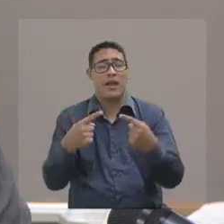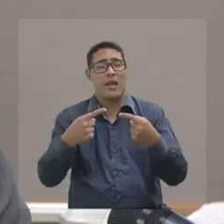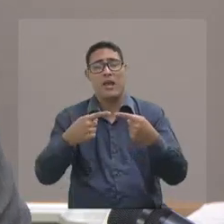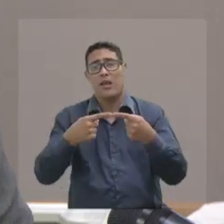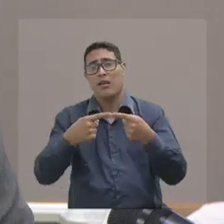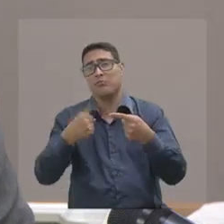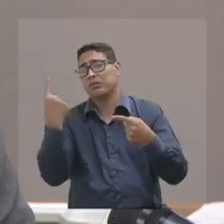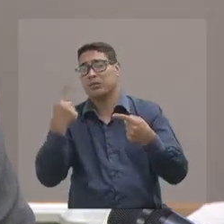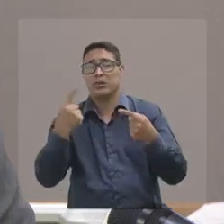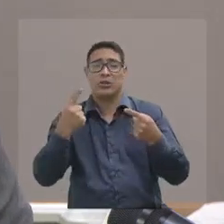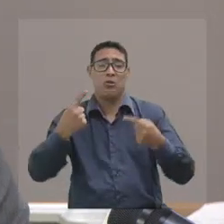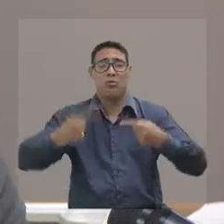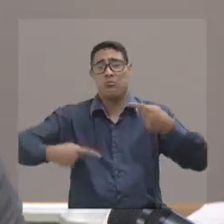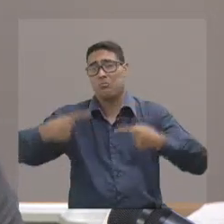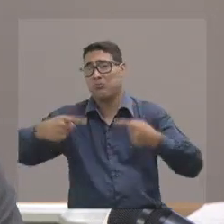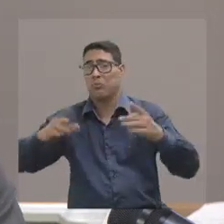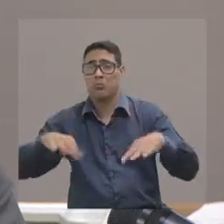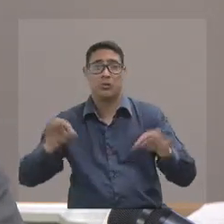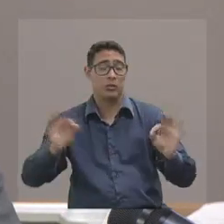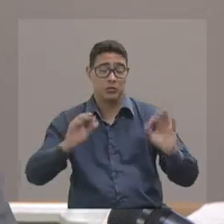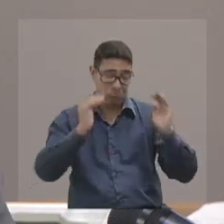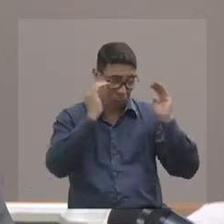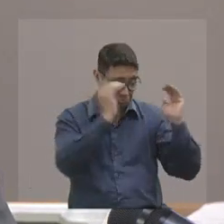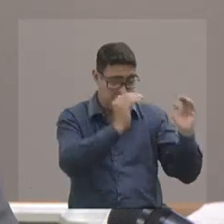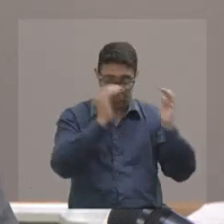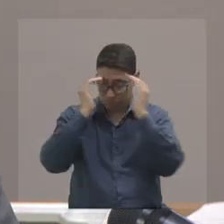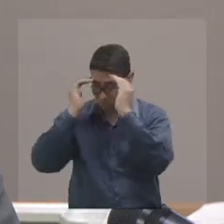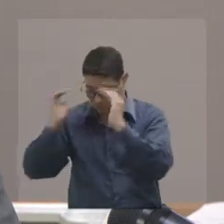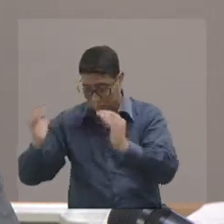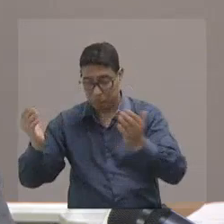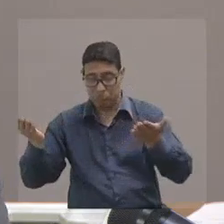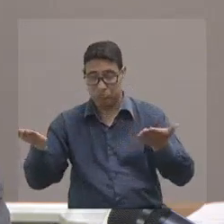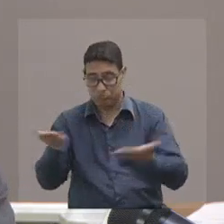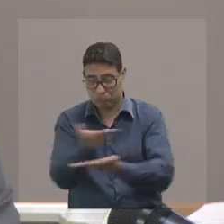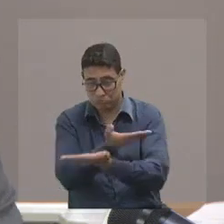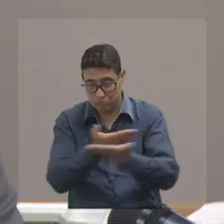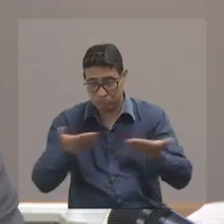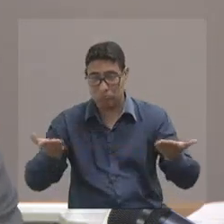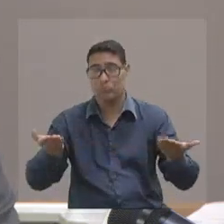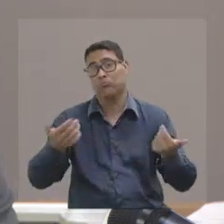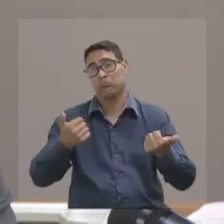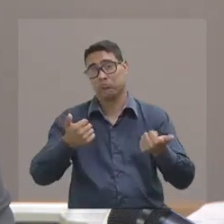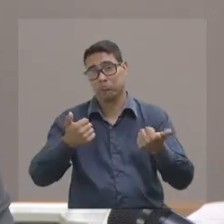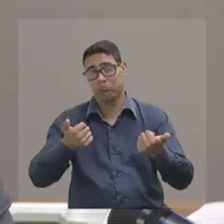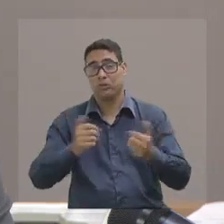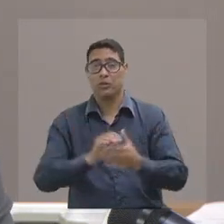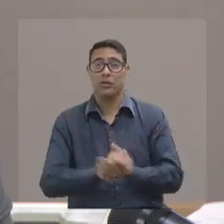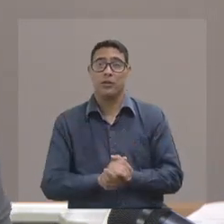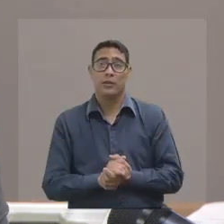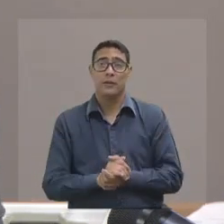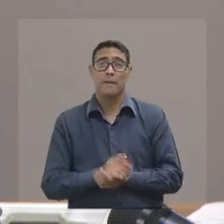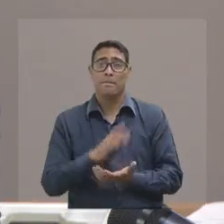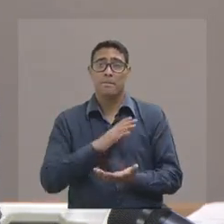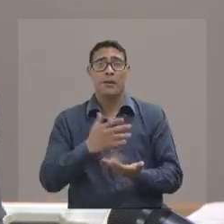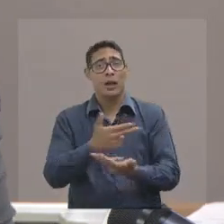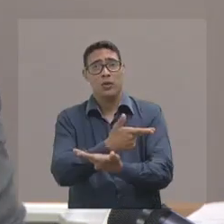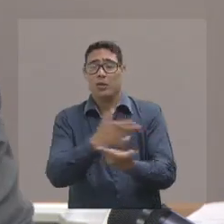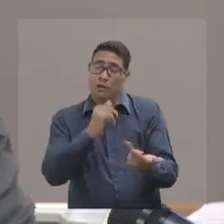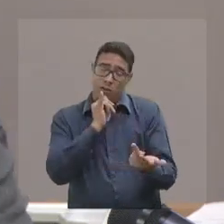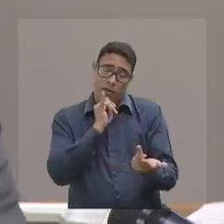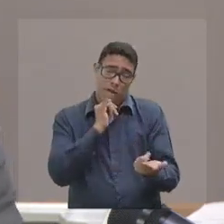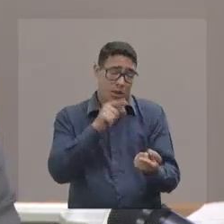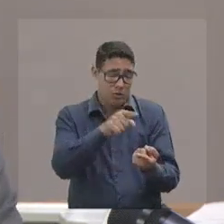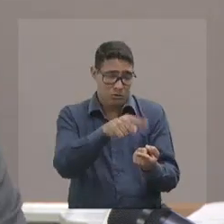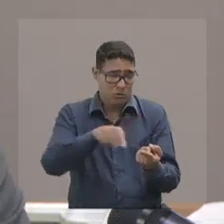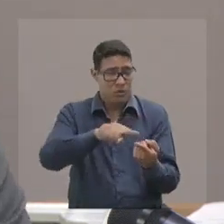um respeito entre a posição e entendeu e não fez carga porque entendeu alguma coisa você tem razão eu acho que